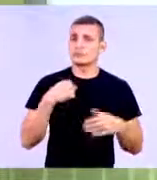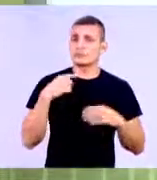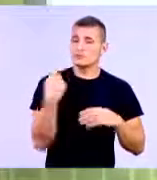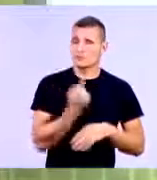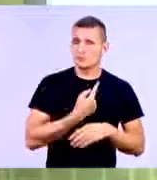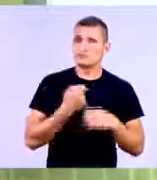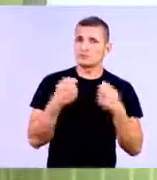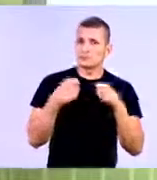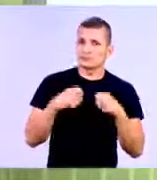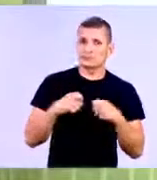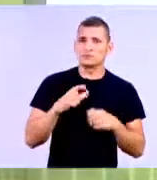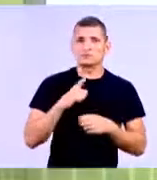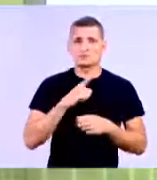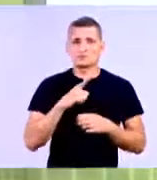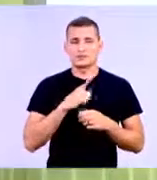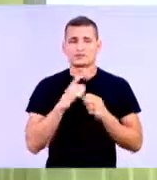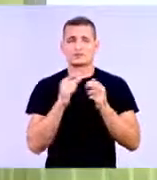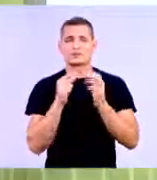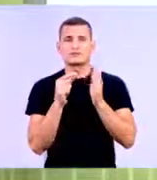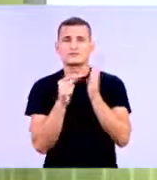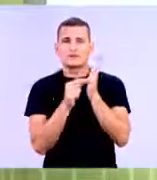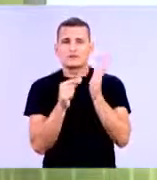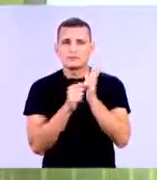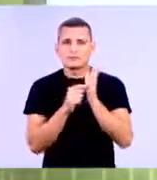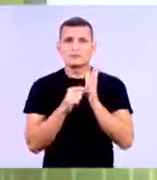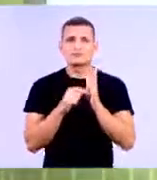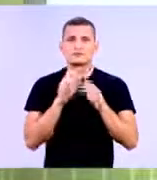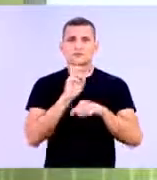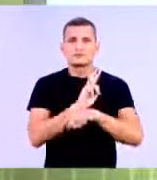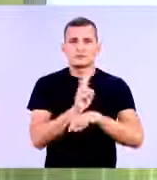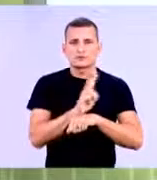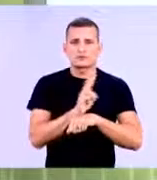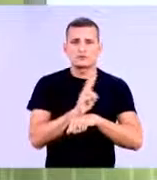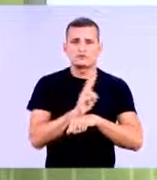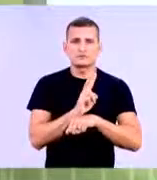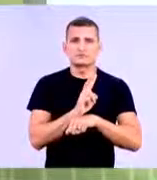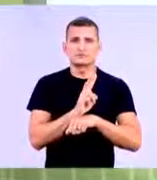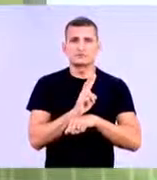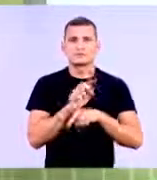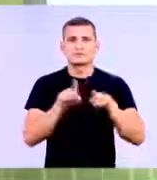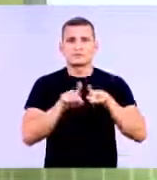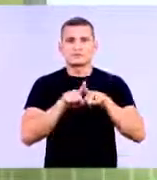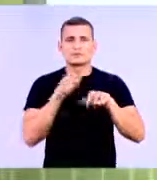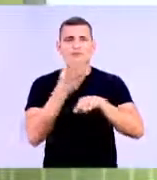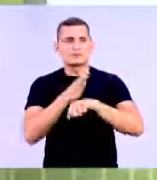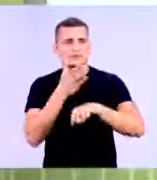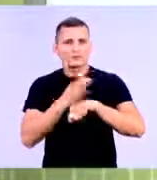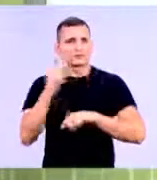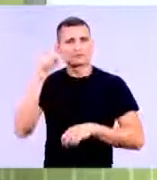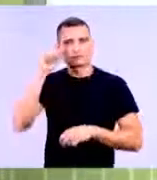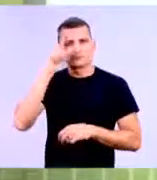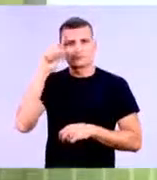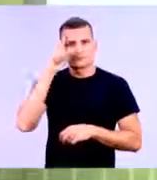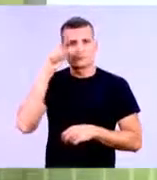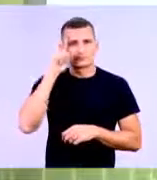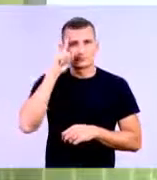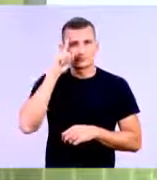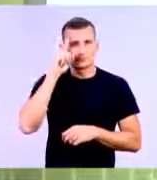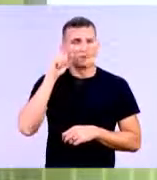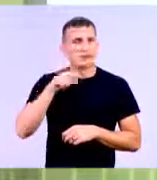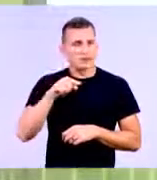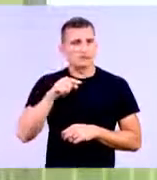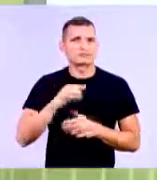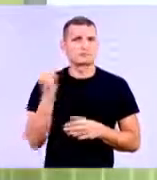devemos criar mecanismos de segurança até nas nossas atividades cotidianas. Esse é o grande